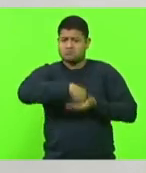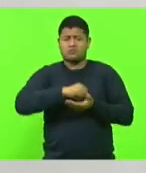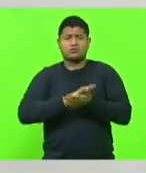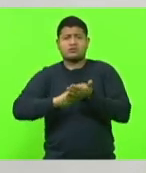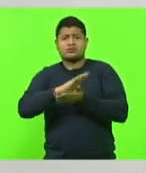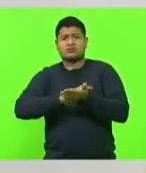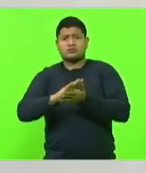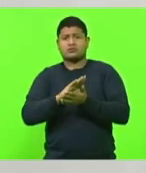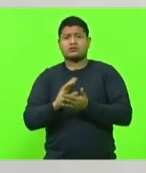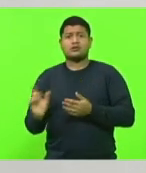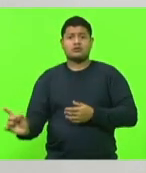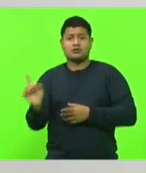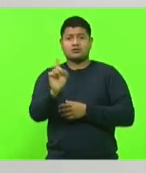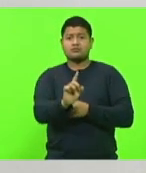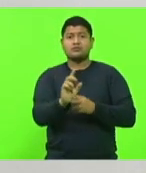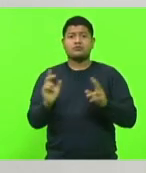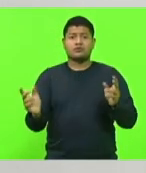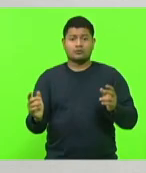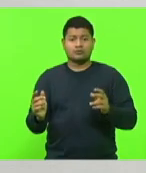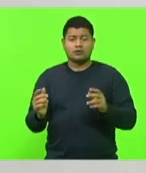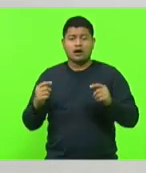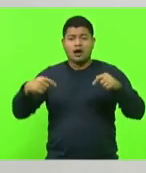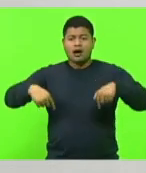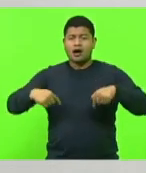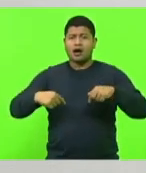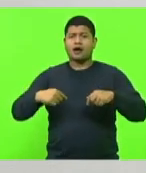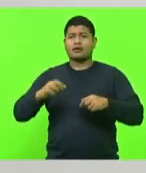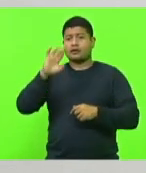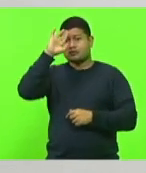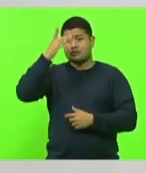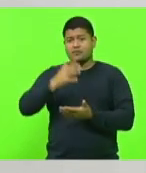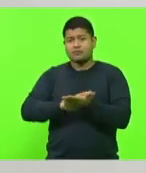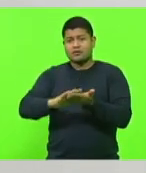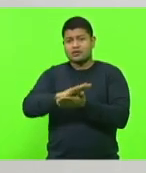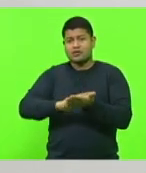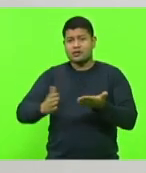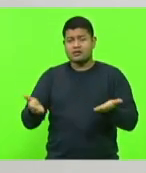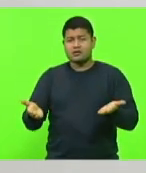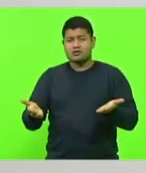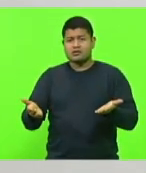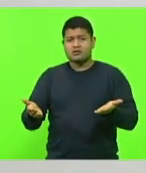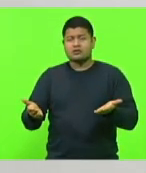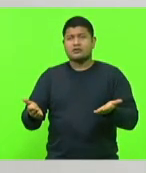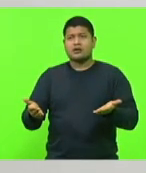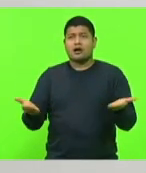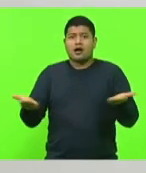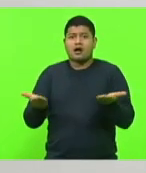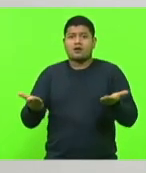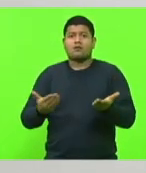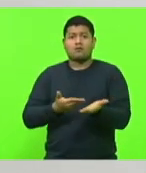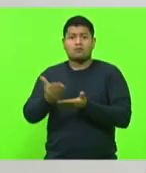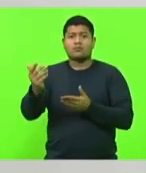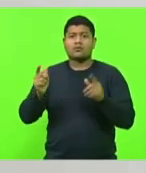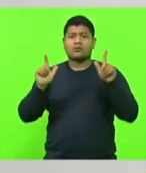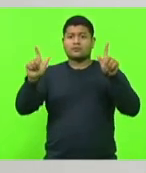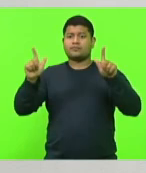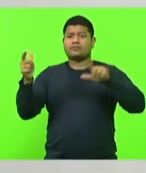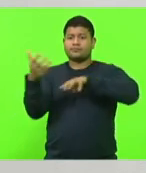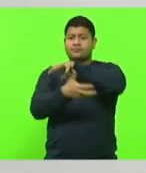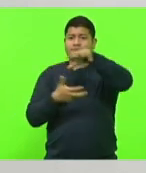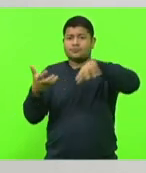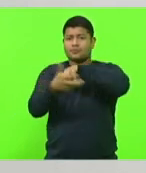resolveram. Agora vai entrar em greve. E o povo vai ficar sem